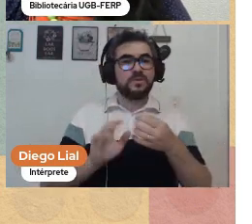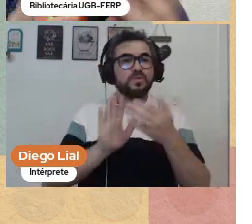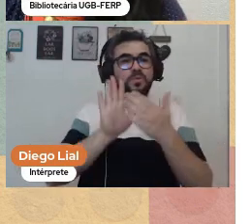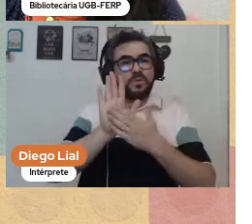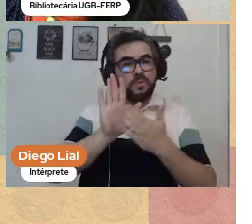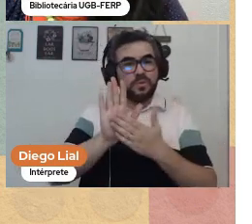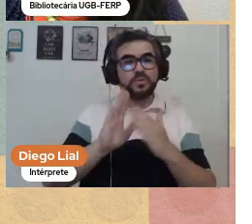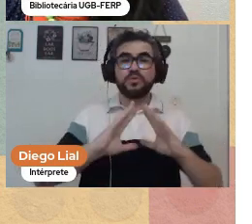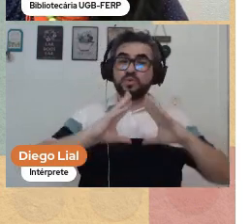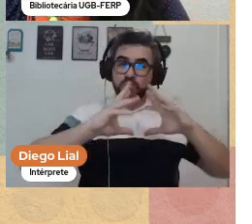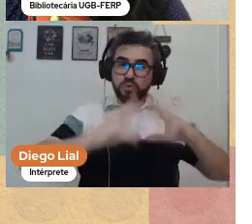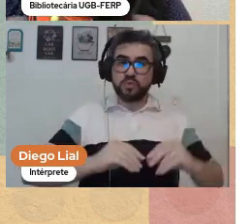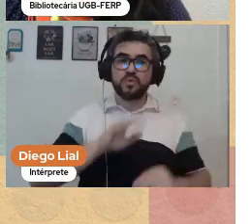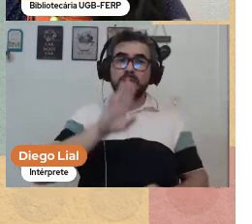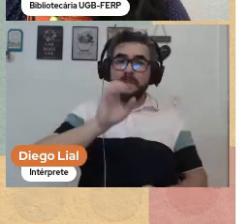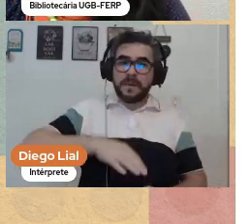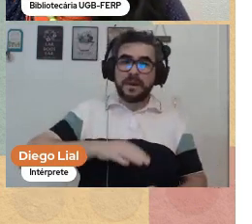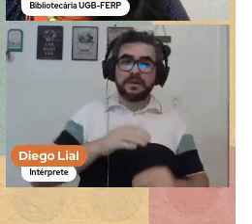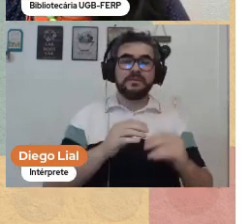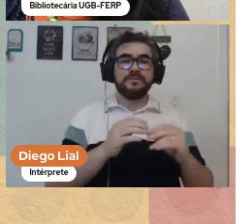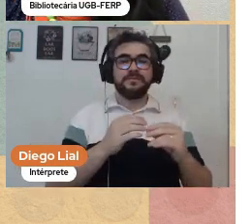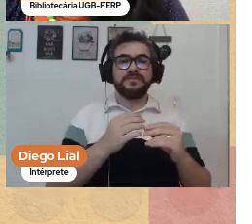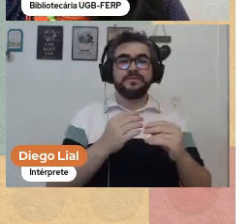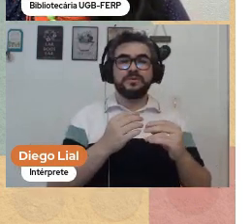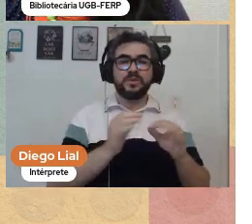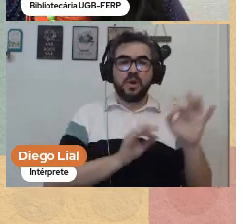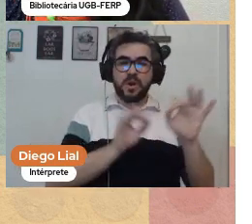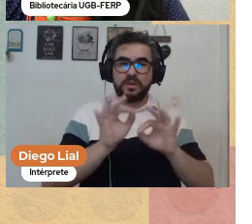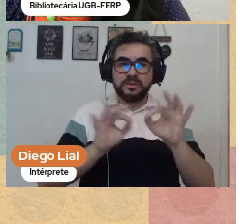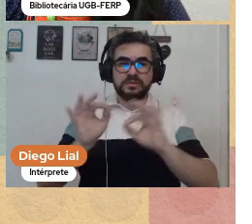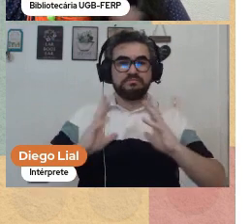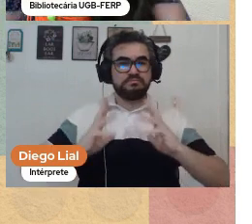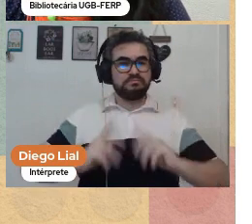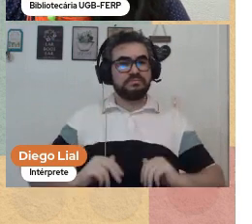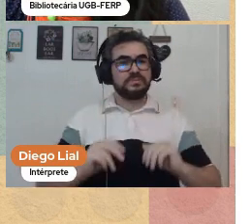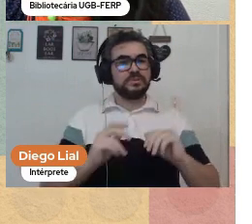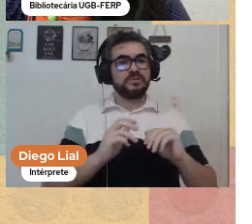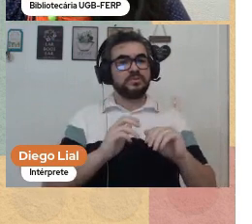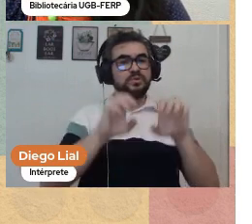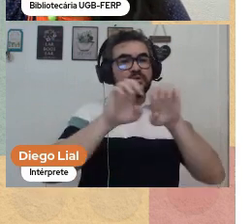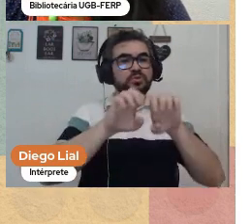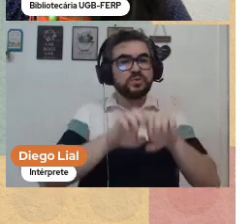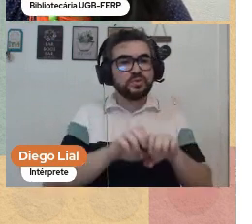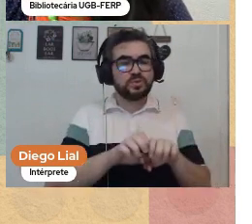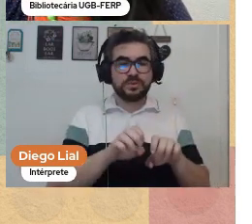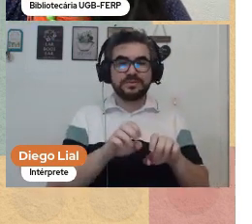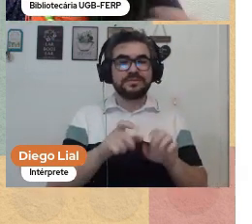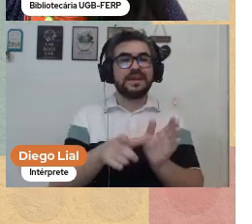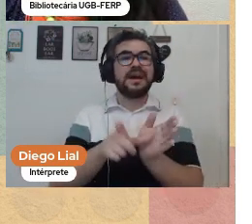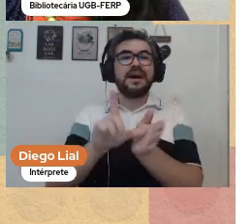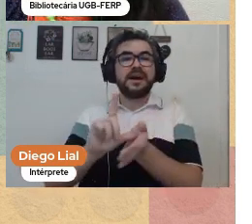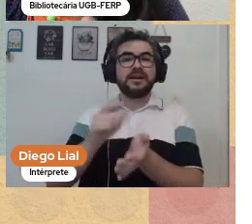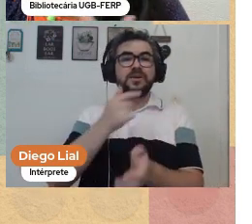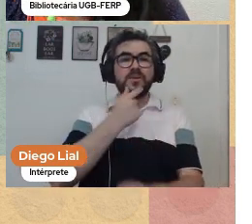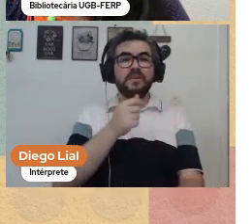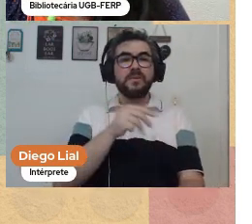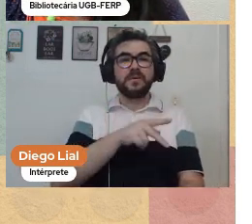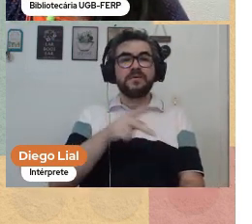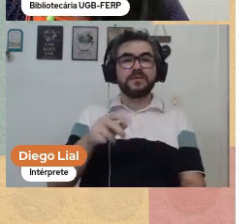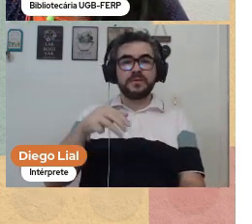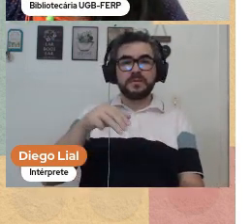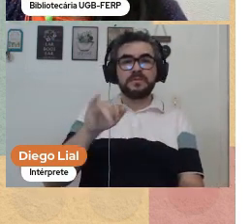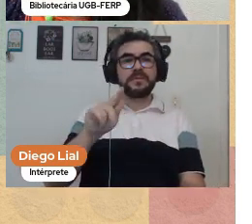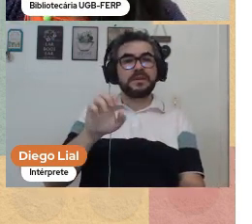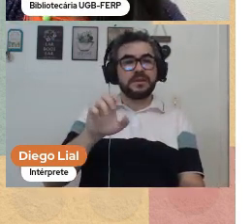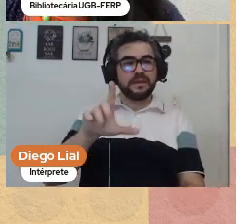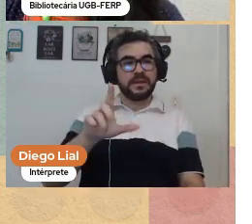estruturado. Até o professor Miguel falou com toda a maestria, né, como ele sempre fala, a apresentação dele sempre é um presente, e com certeza ele